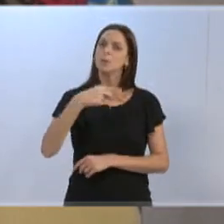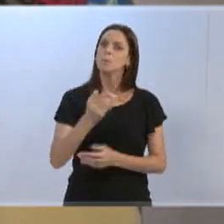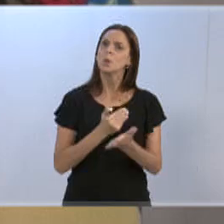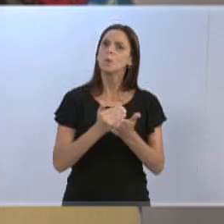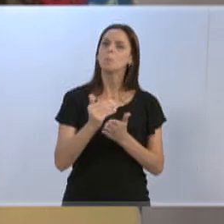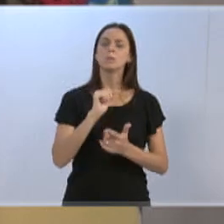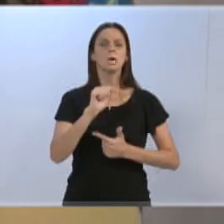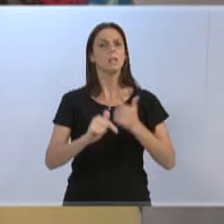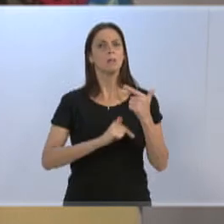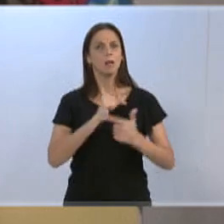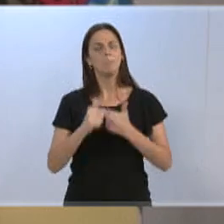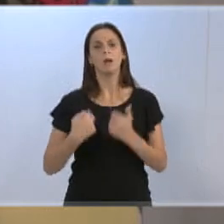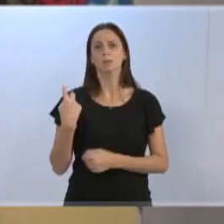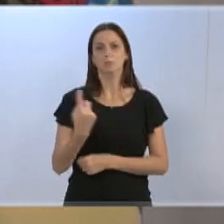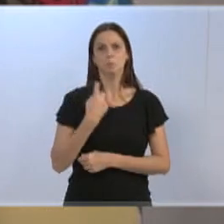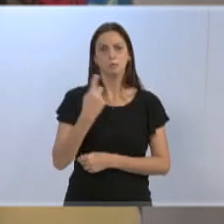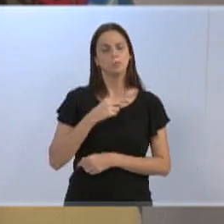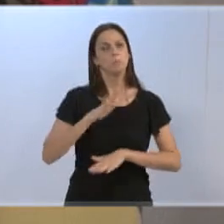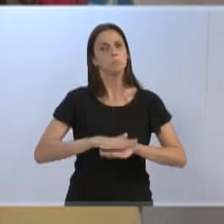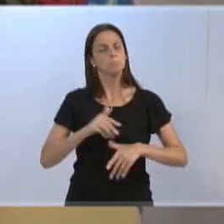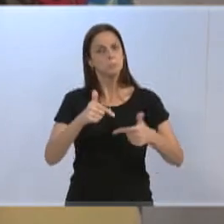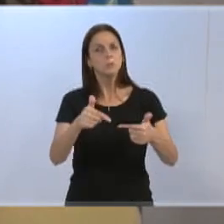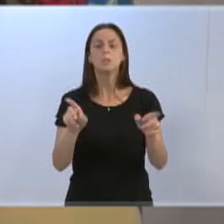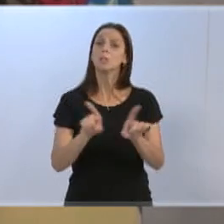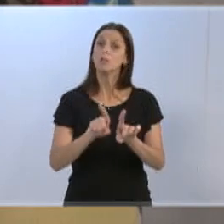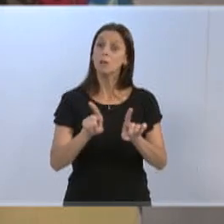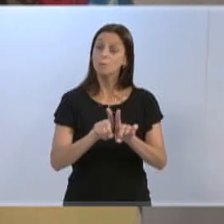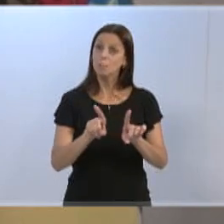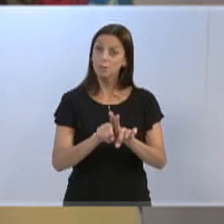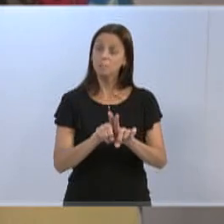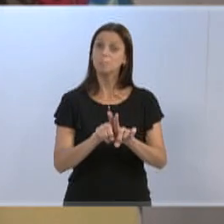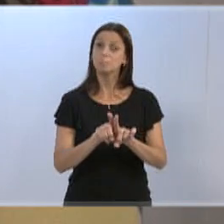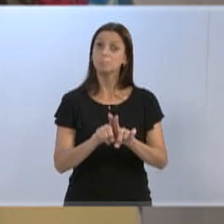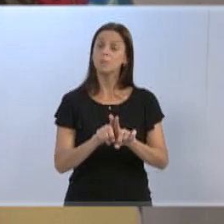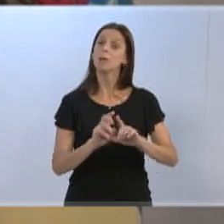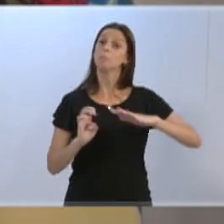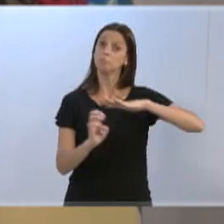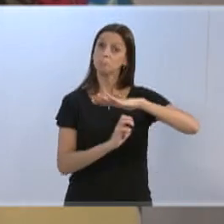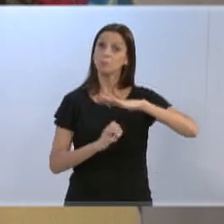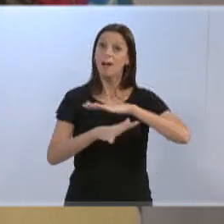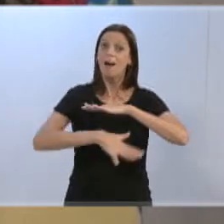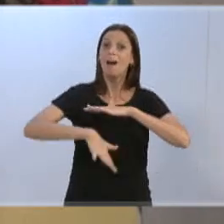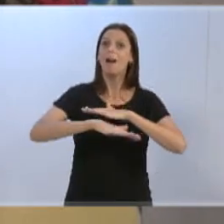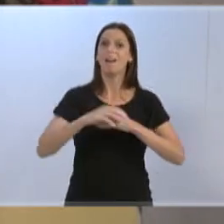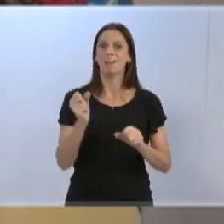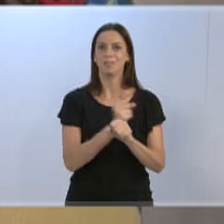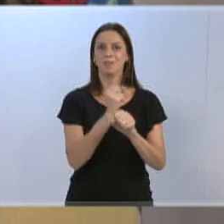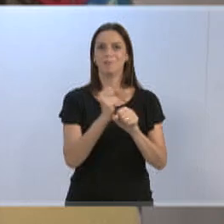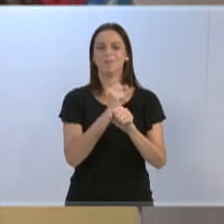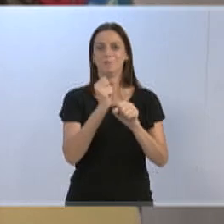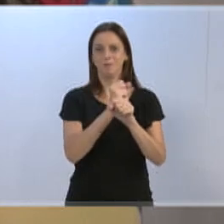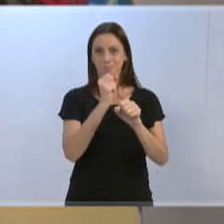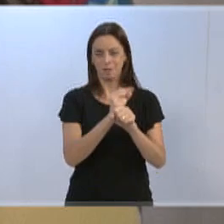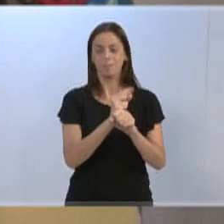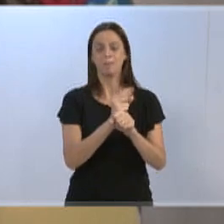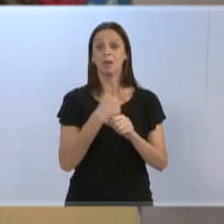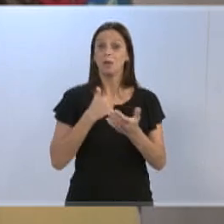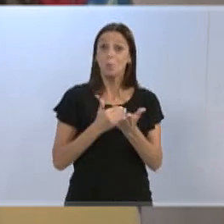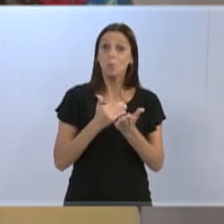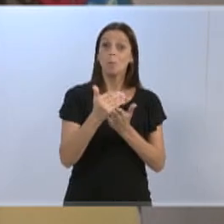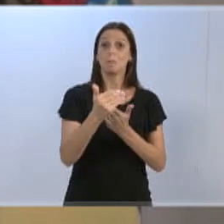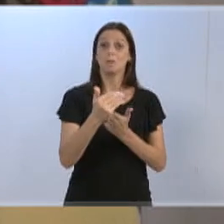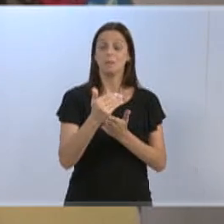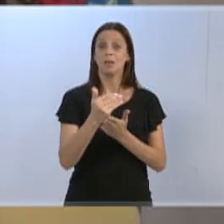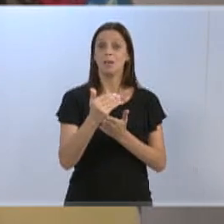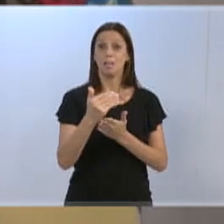serviços, prestar as minhas ações, e fui, inclusive, empresário do ramo da construção civil, aonde eu iniciei a minha